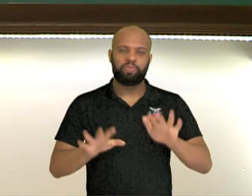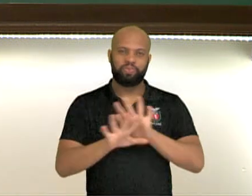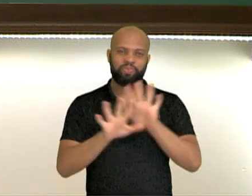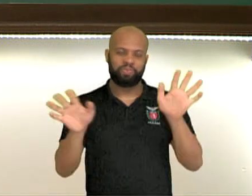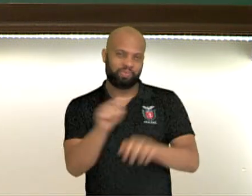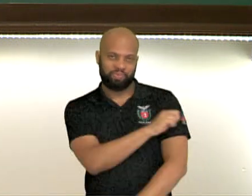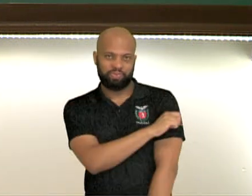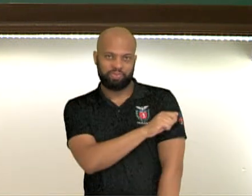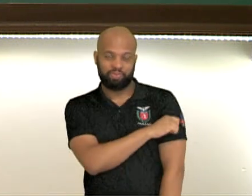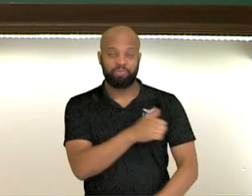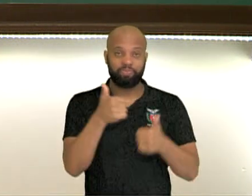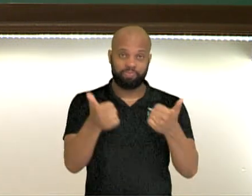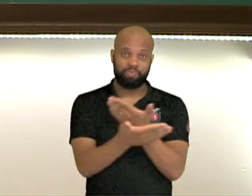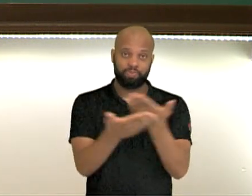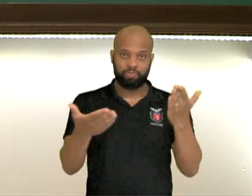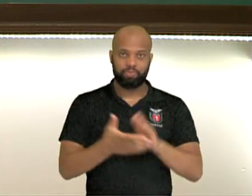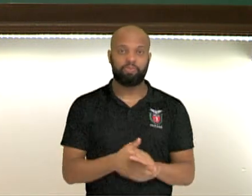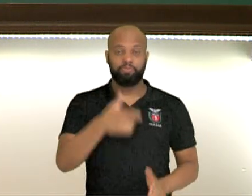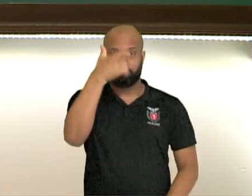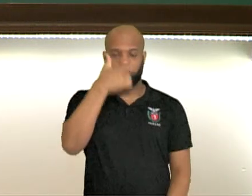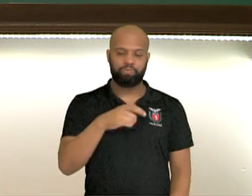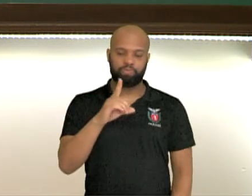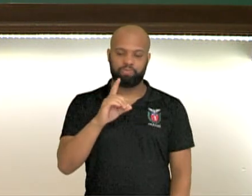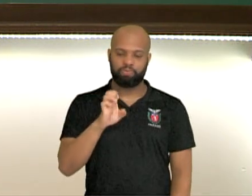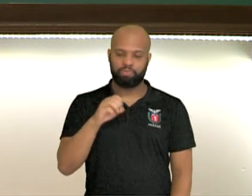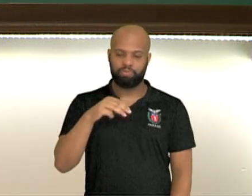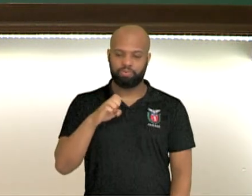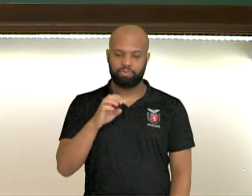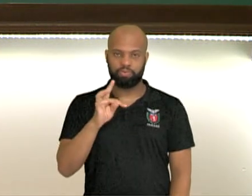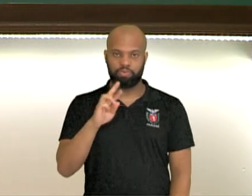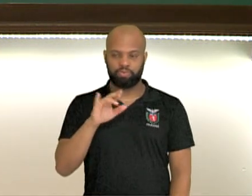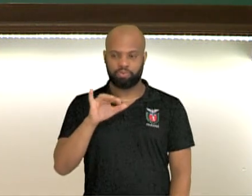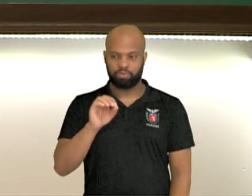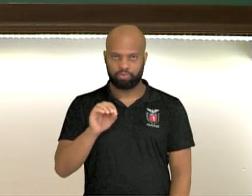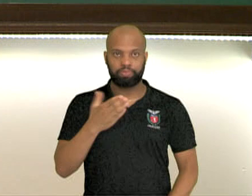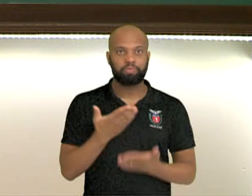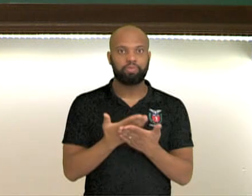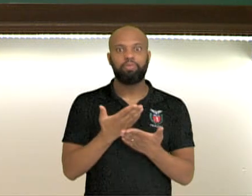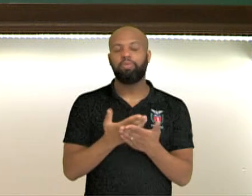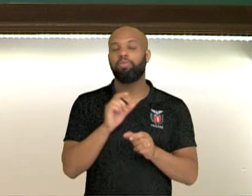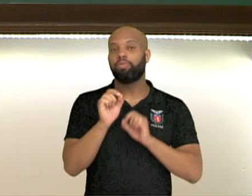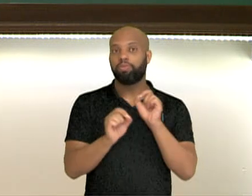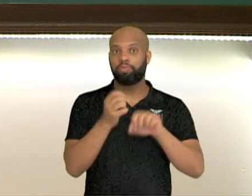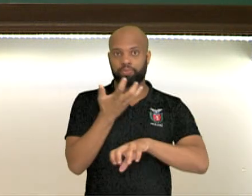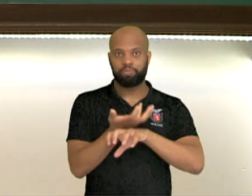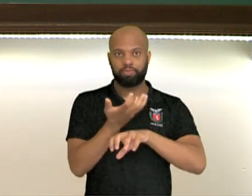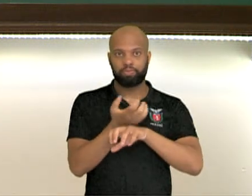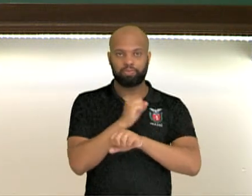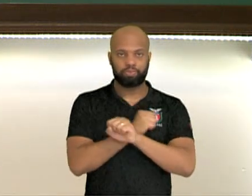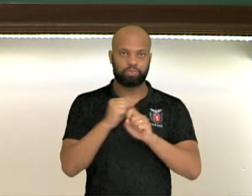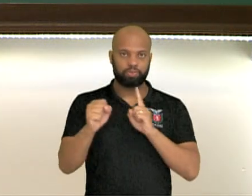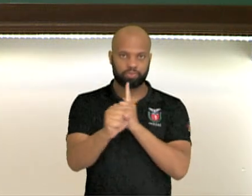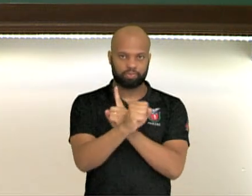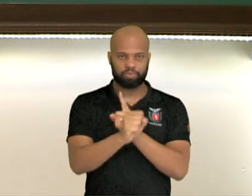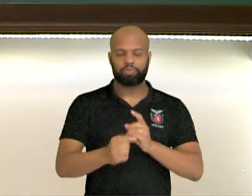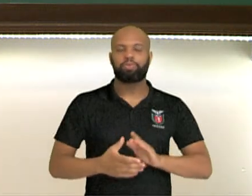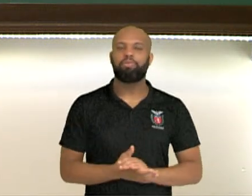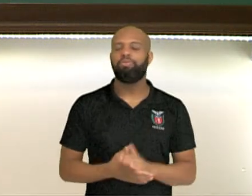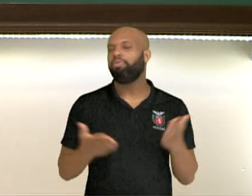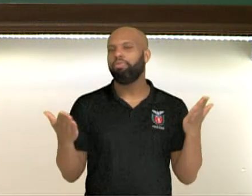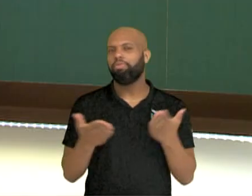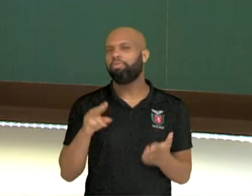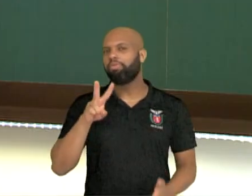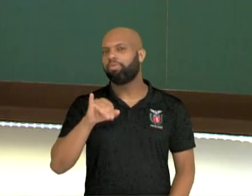Olá, estudantes! Tudo bem? Professor Demetrio na área para mais uma aula de Sociologia. Hoje